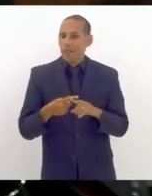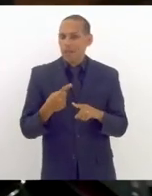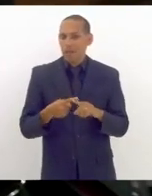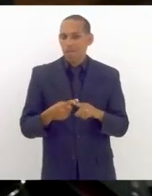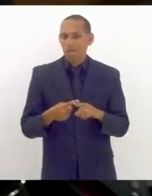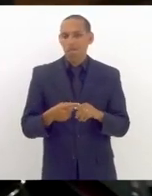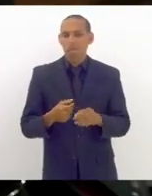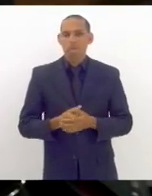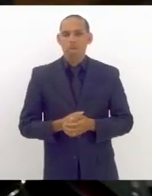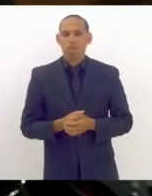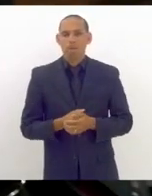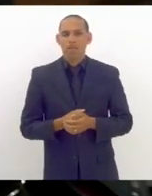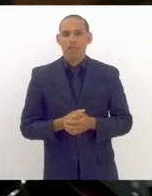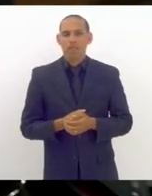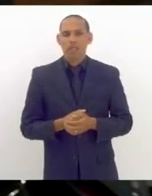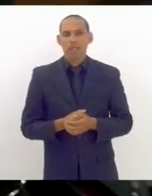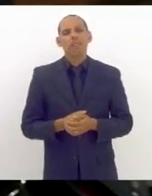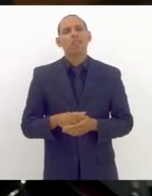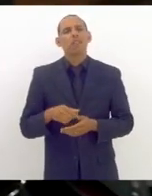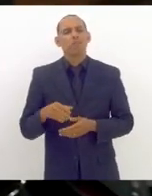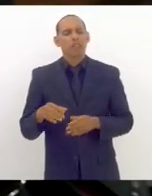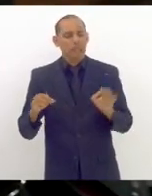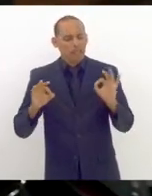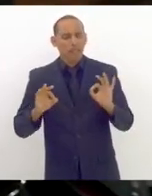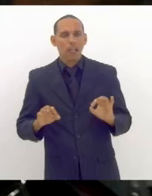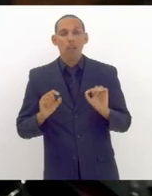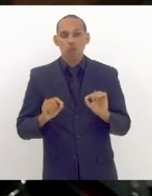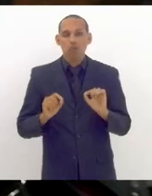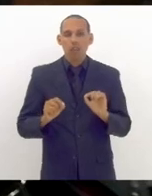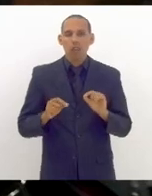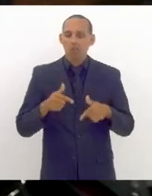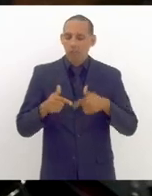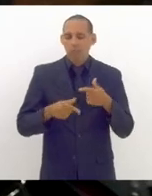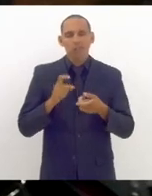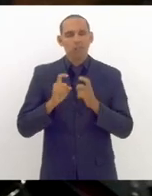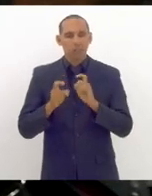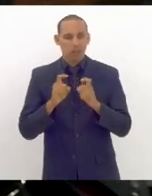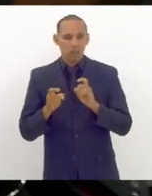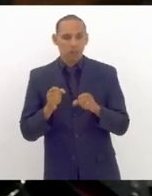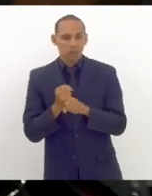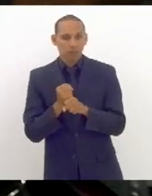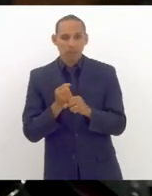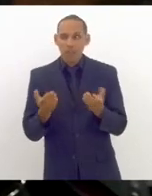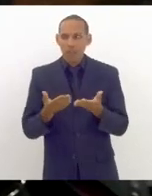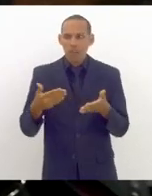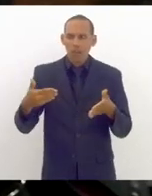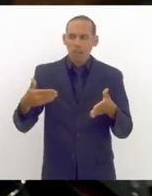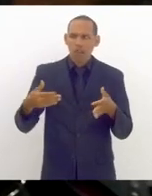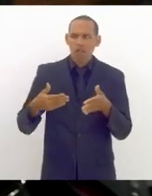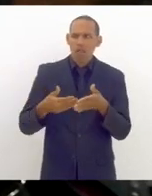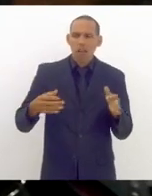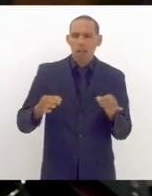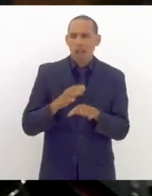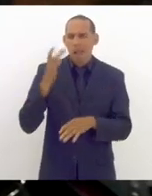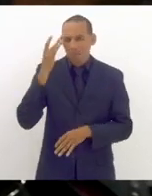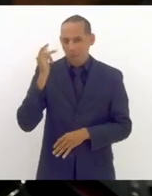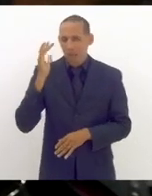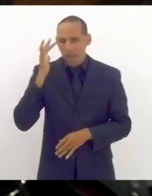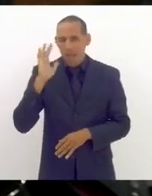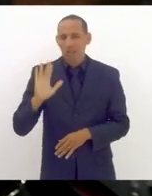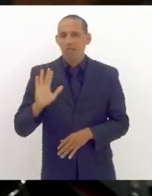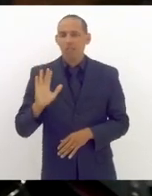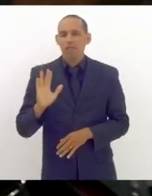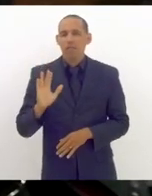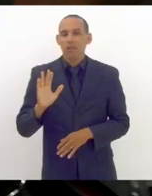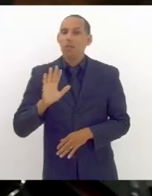no fora adequado eu sei que os trabalhos da sessão descendo legislativo terminam Provavelmente amanhã é